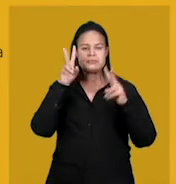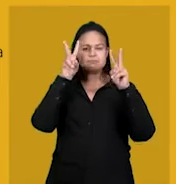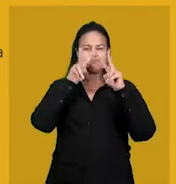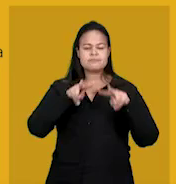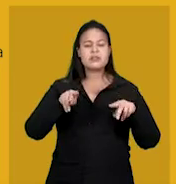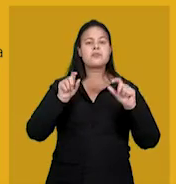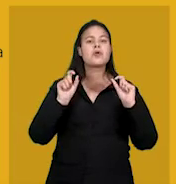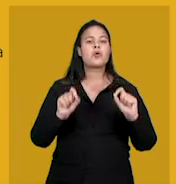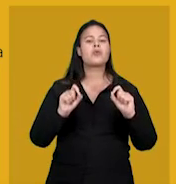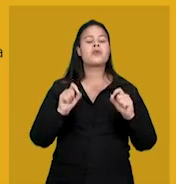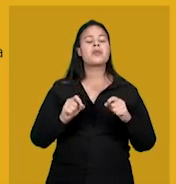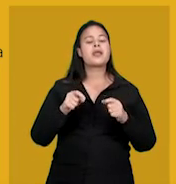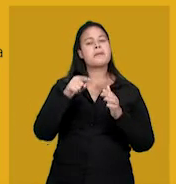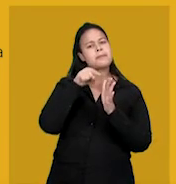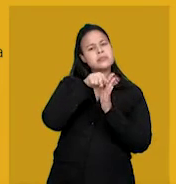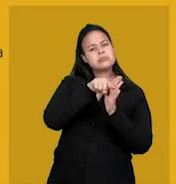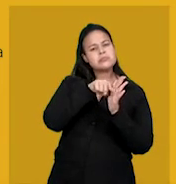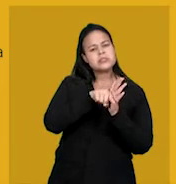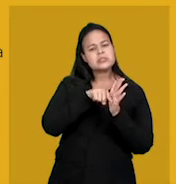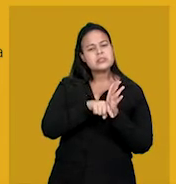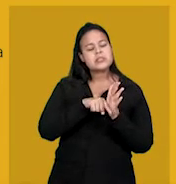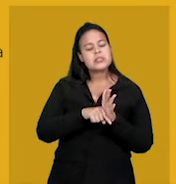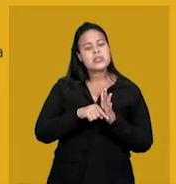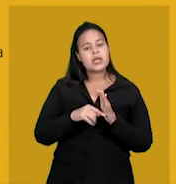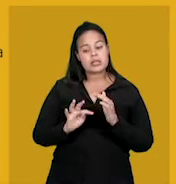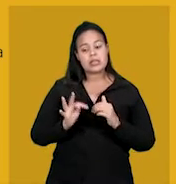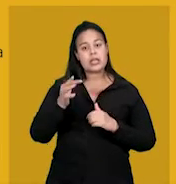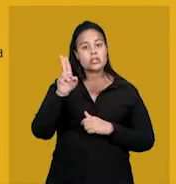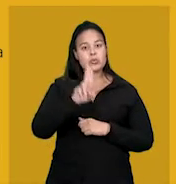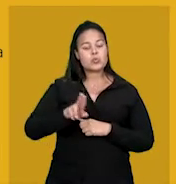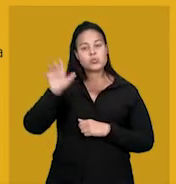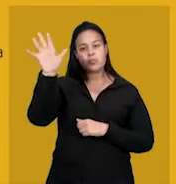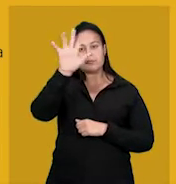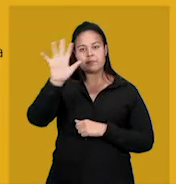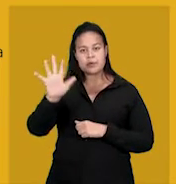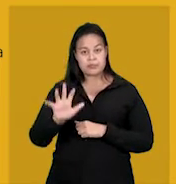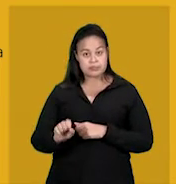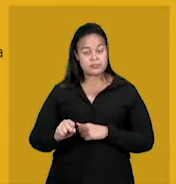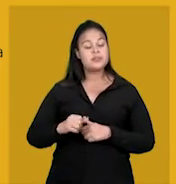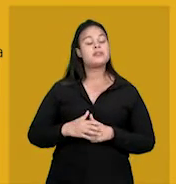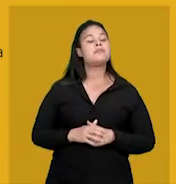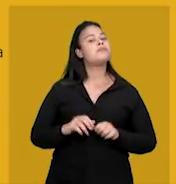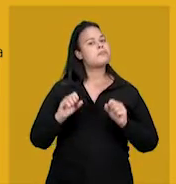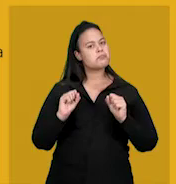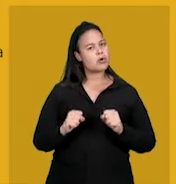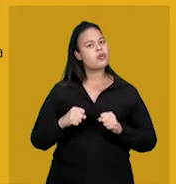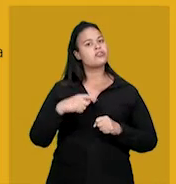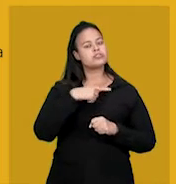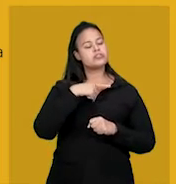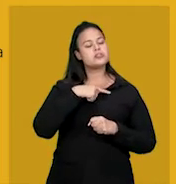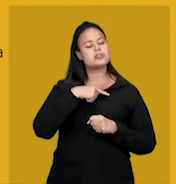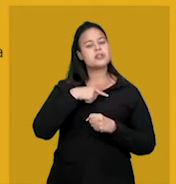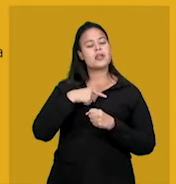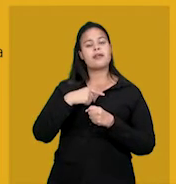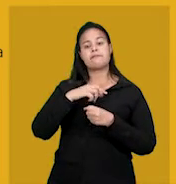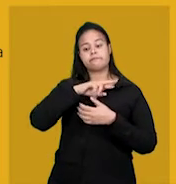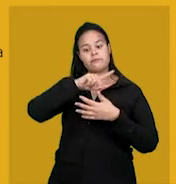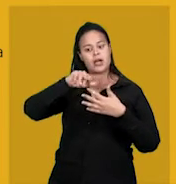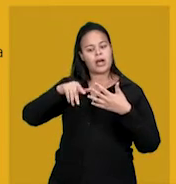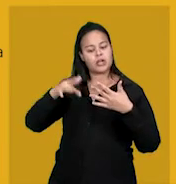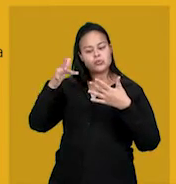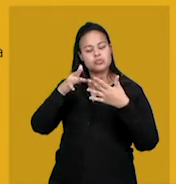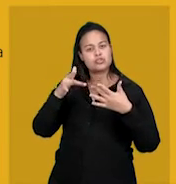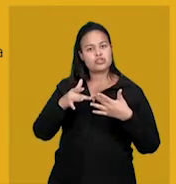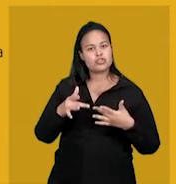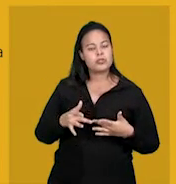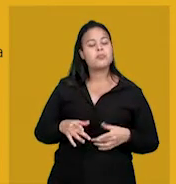diferentes dados devem ser representados com diferentes técnicas de mapas, que um mapa ele pode conter mais de um tipo de técnica, e vimos